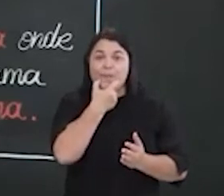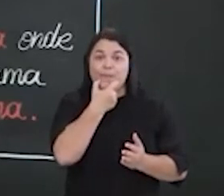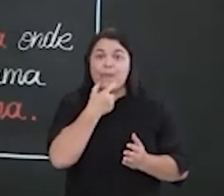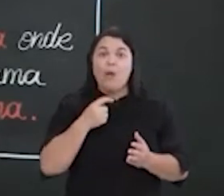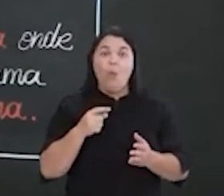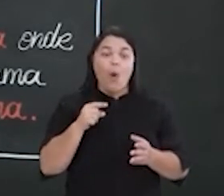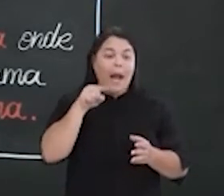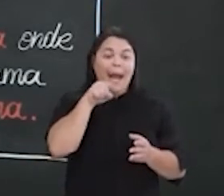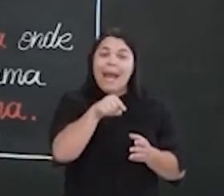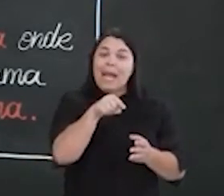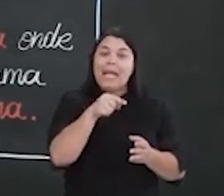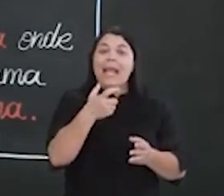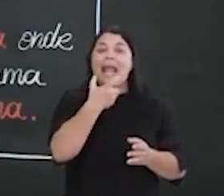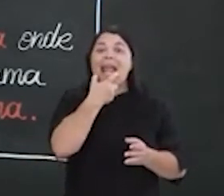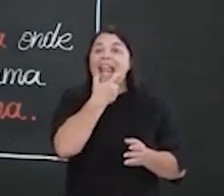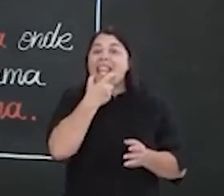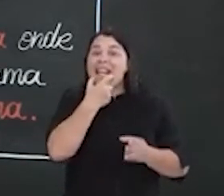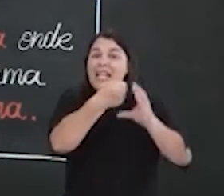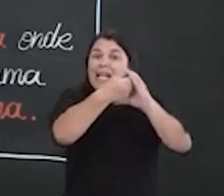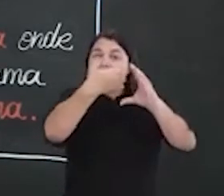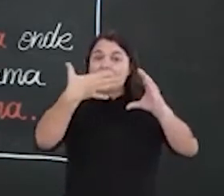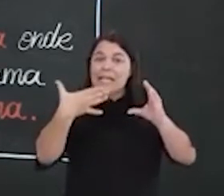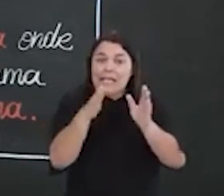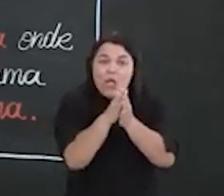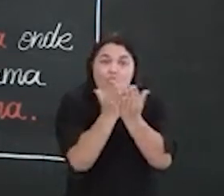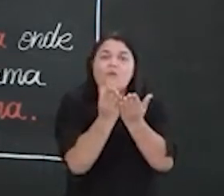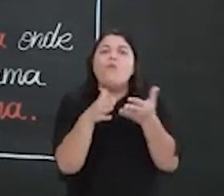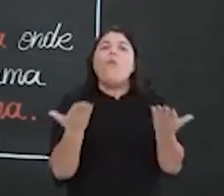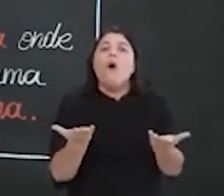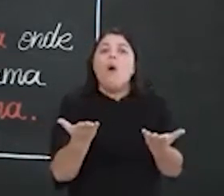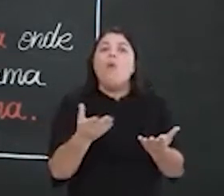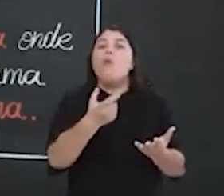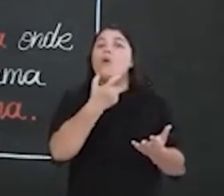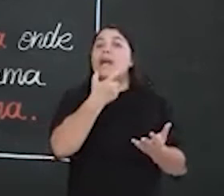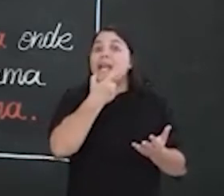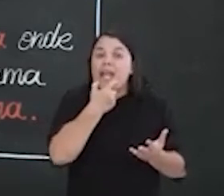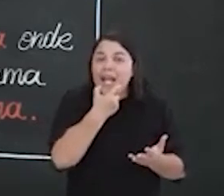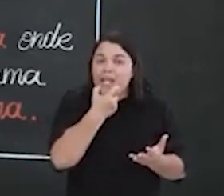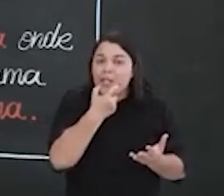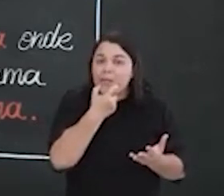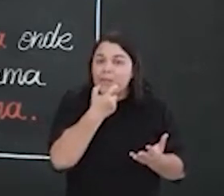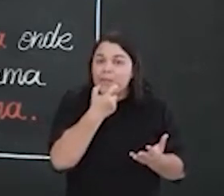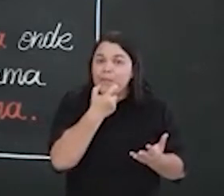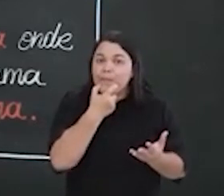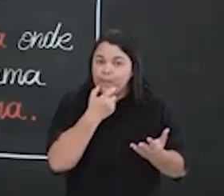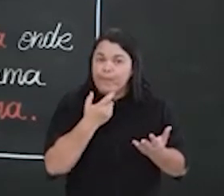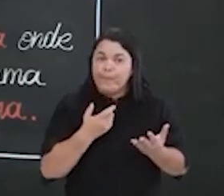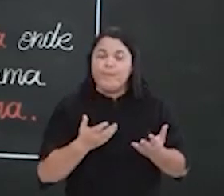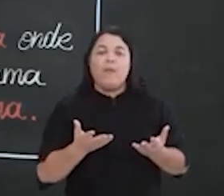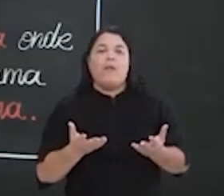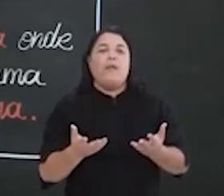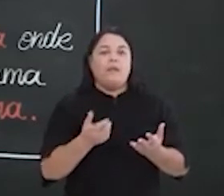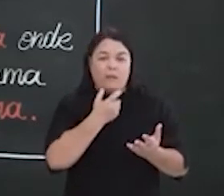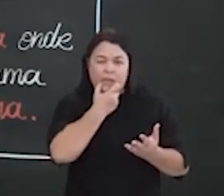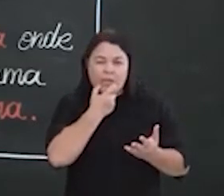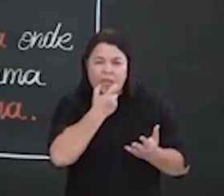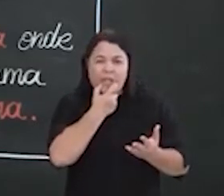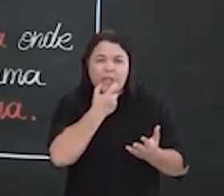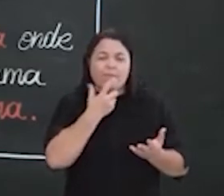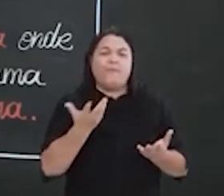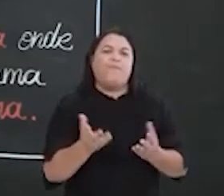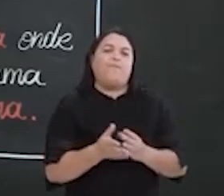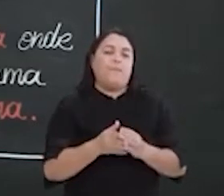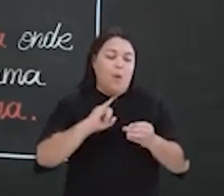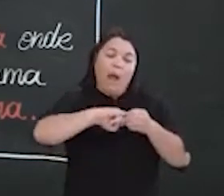torna esse livro algo específico, caracteriza esse livro e o diferencia de outros. Por isso que eu também vou chamar essa expressão de inglês de uma